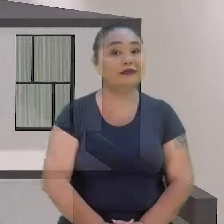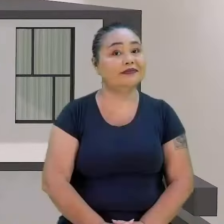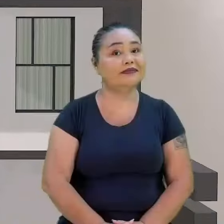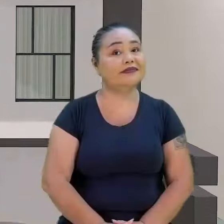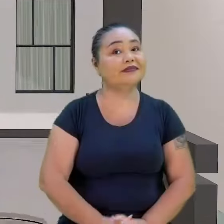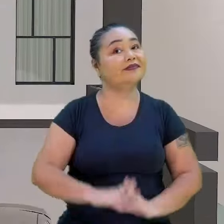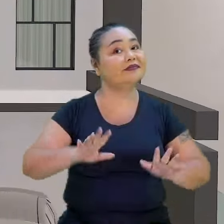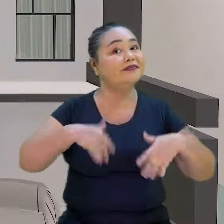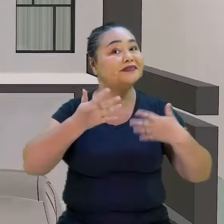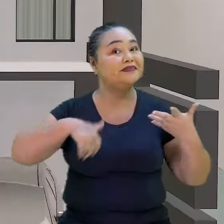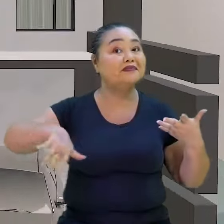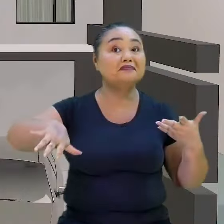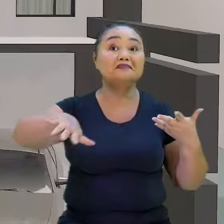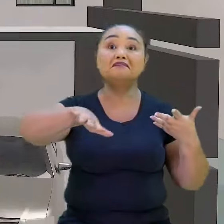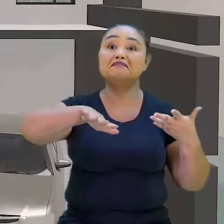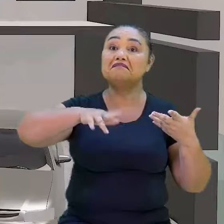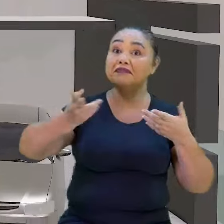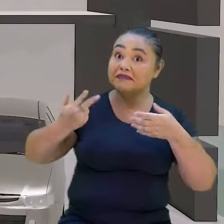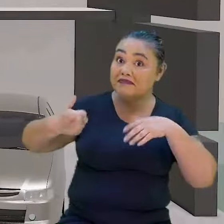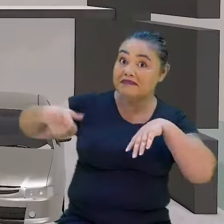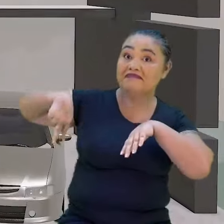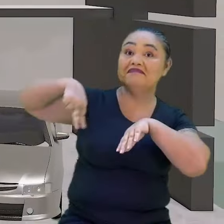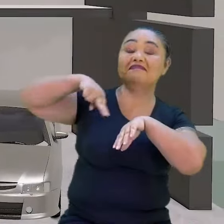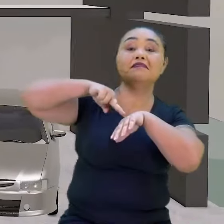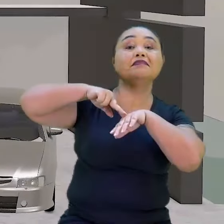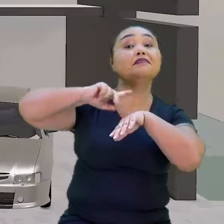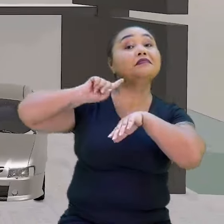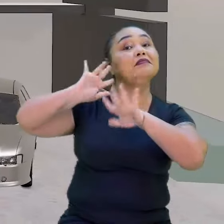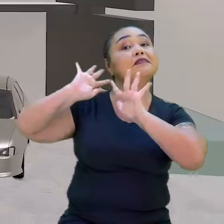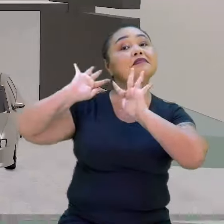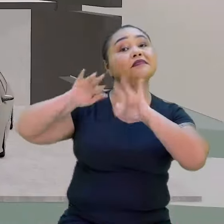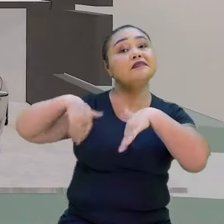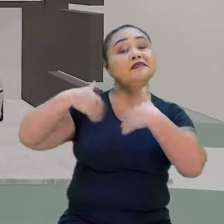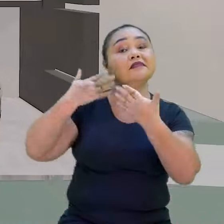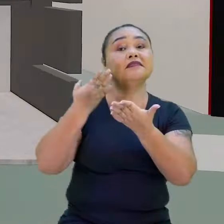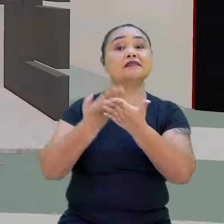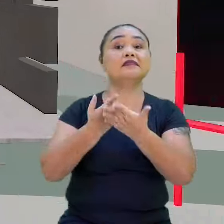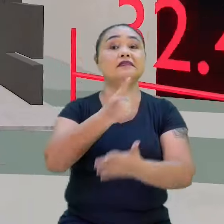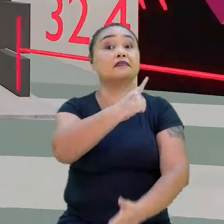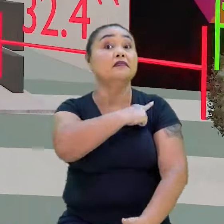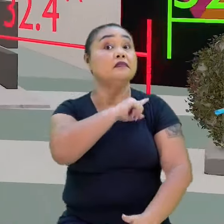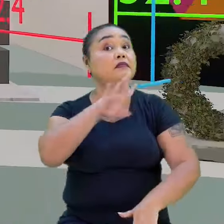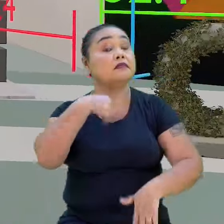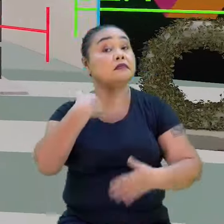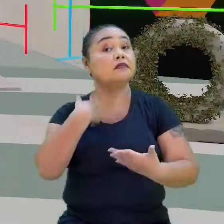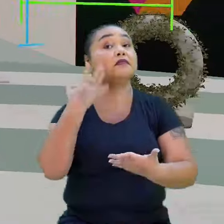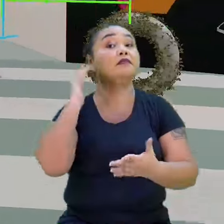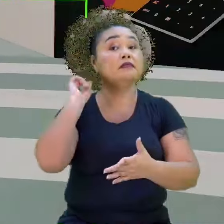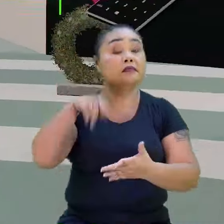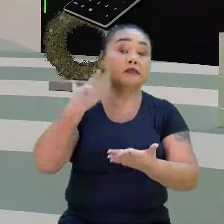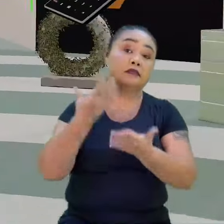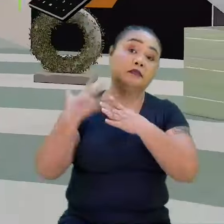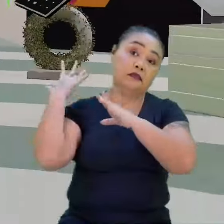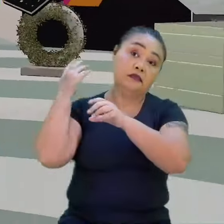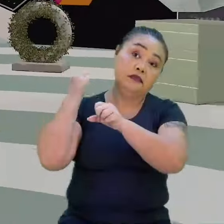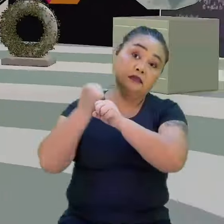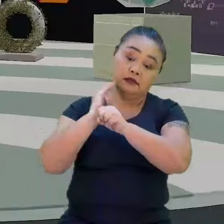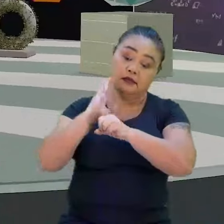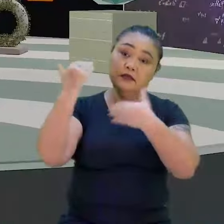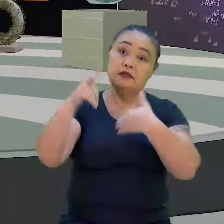e olha aí estamos de volta agora para finalizar as aulas do primeiro ano Ou seja a aula de revisão para avaliação